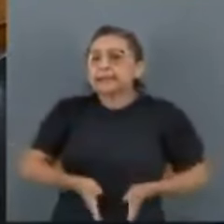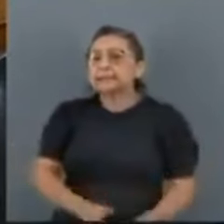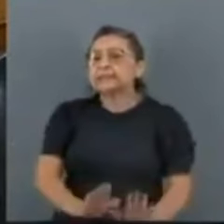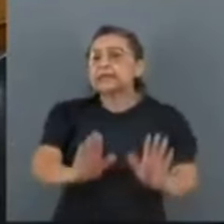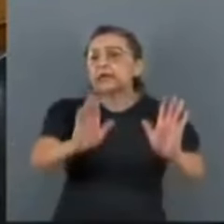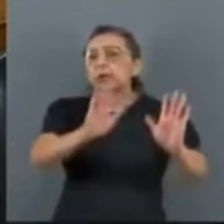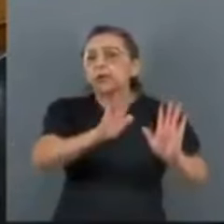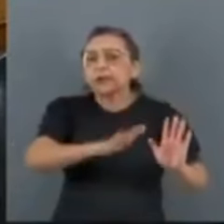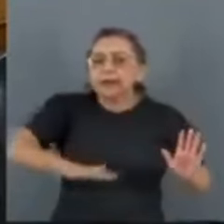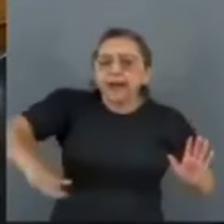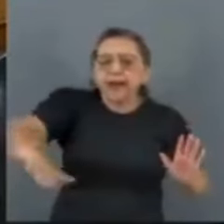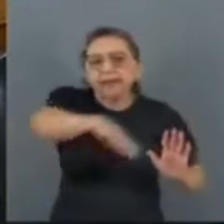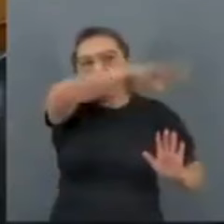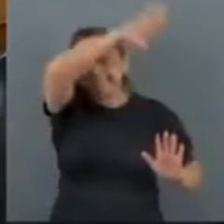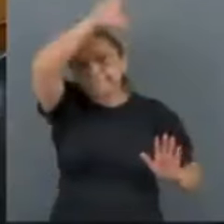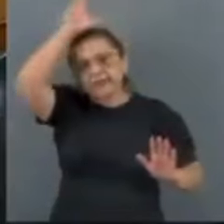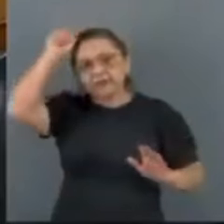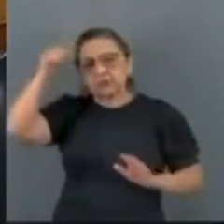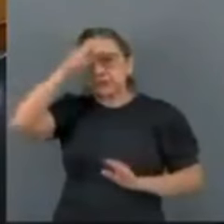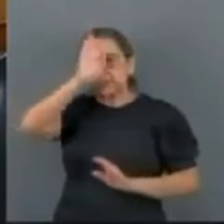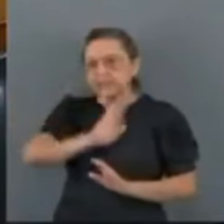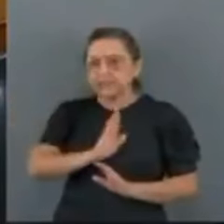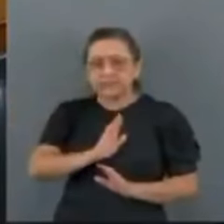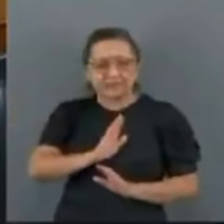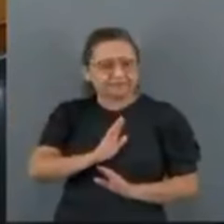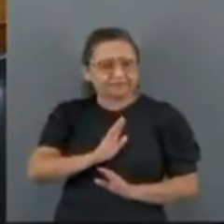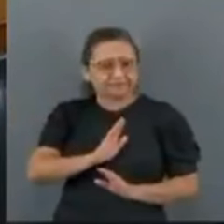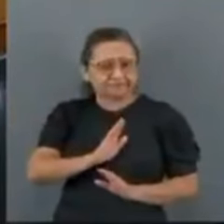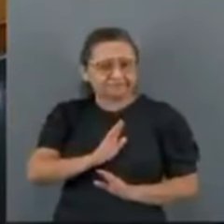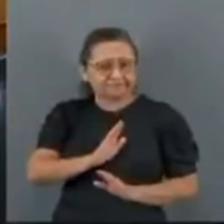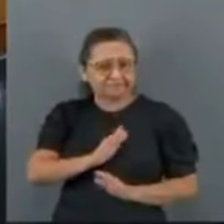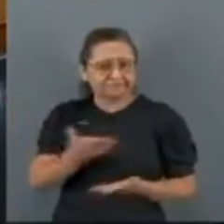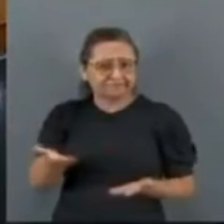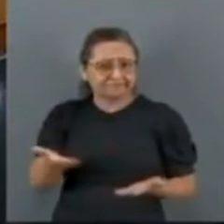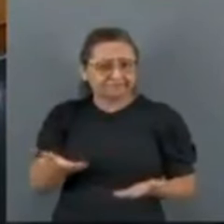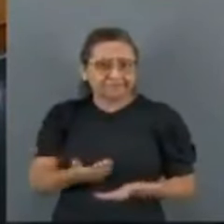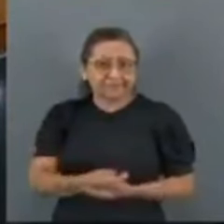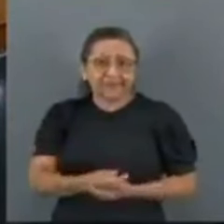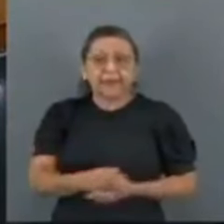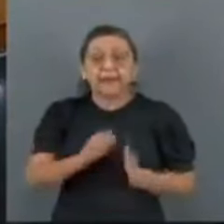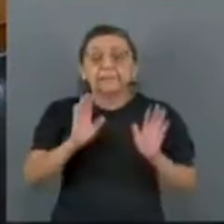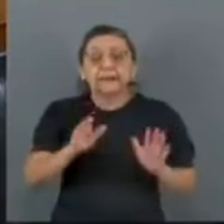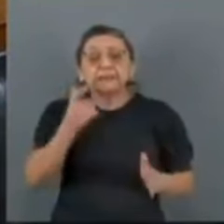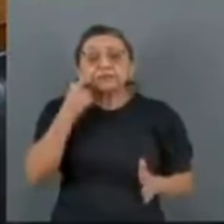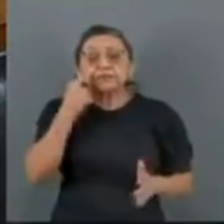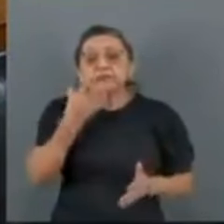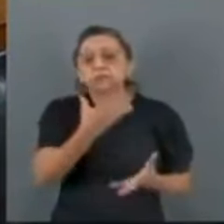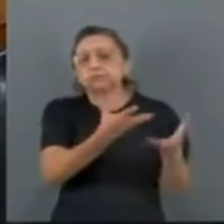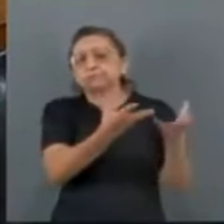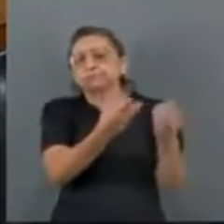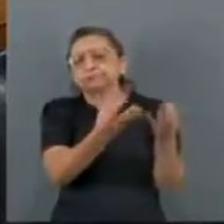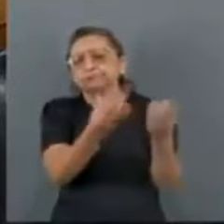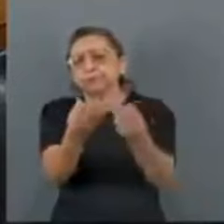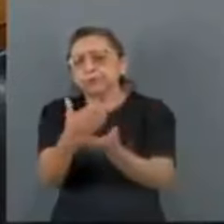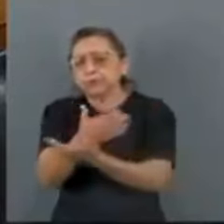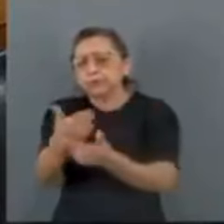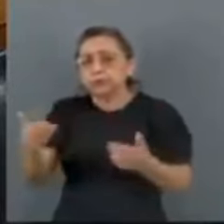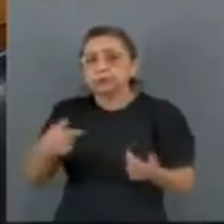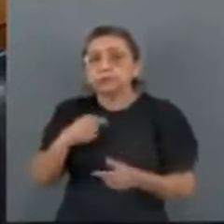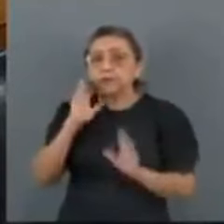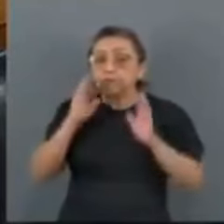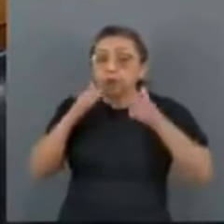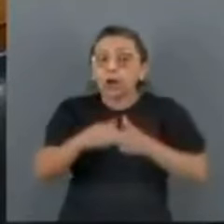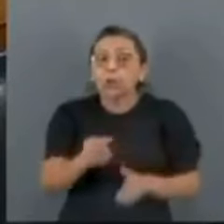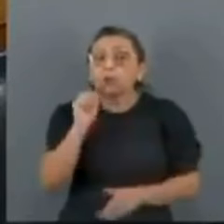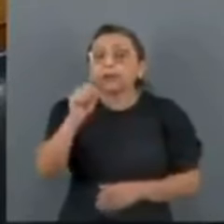na Amazônia brasileira. Não me desmerece. Mas eu vejo aqui tantas e tantas coisas e eu apenas vou me prender àquilo